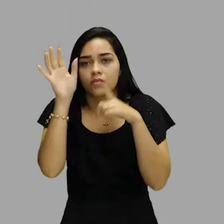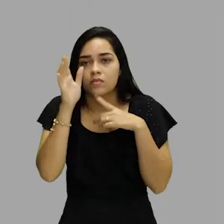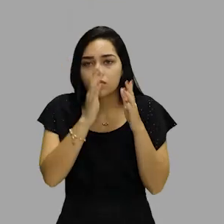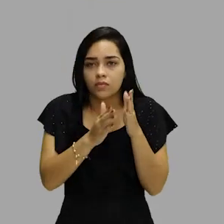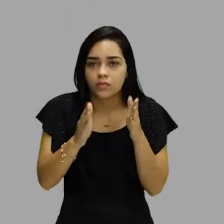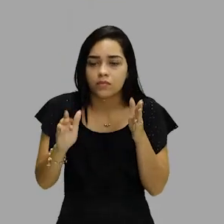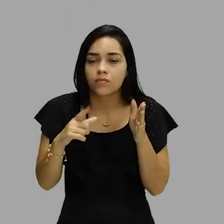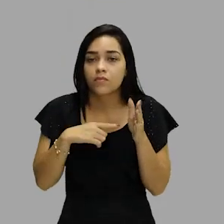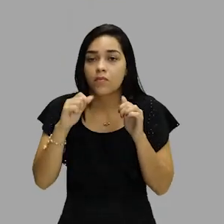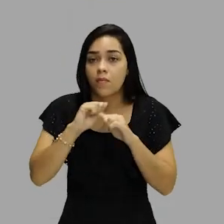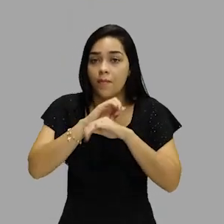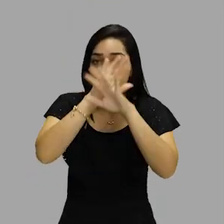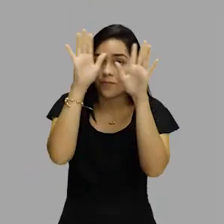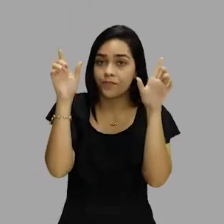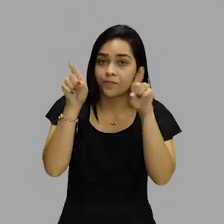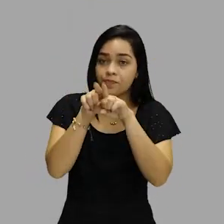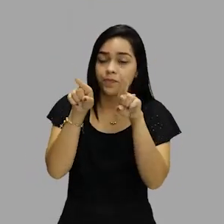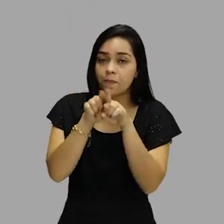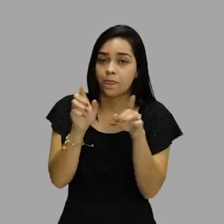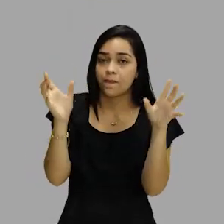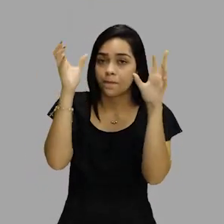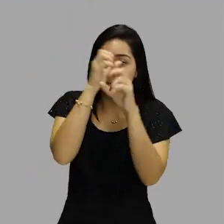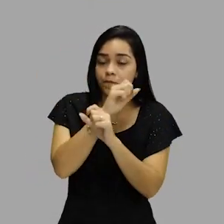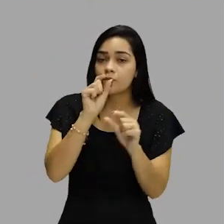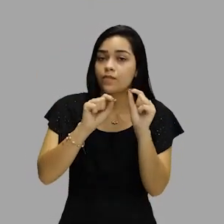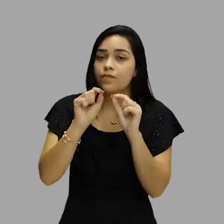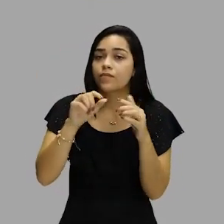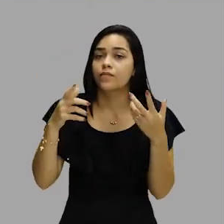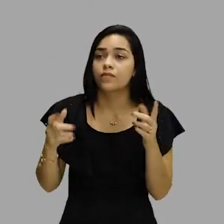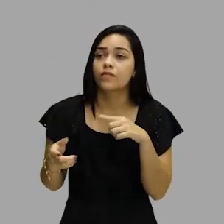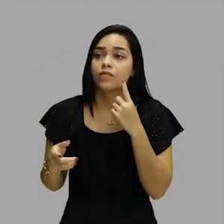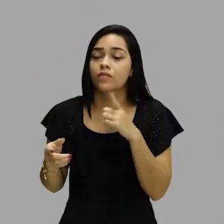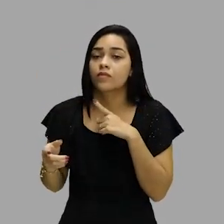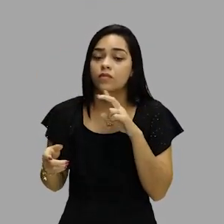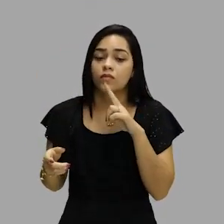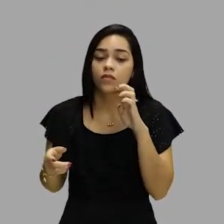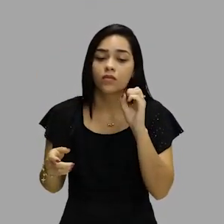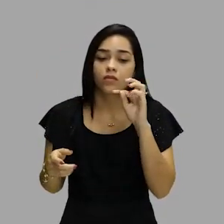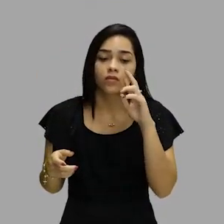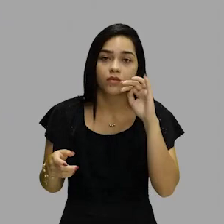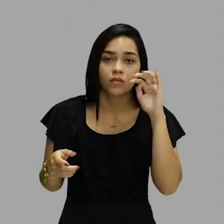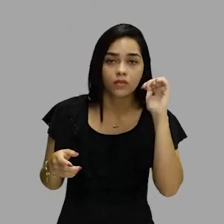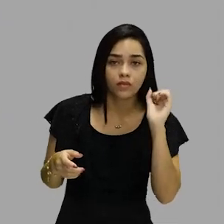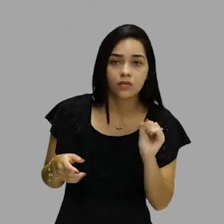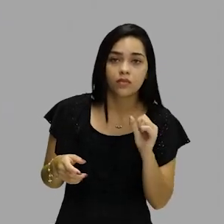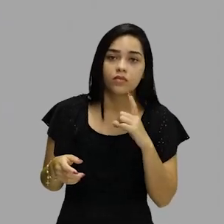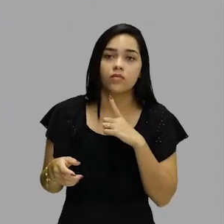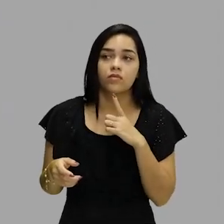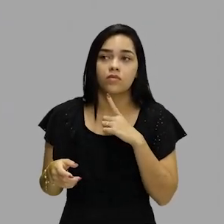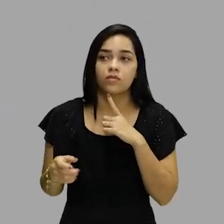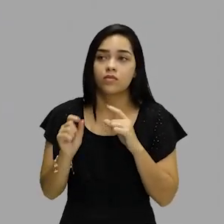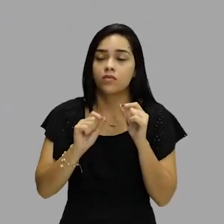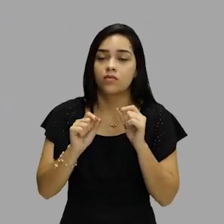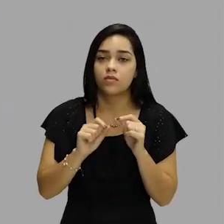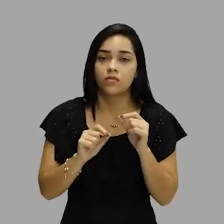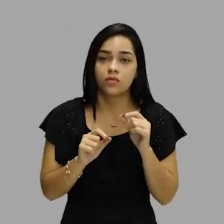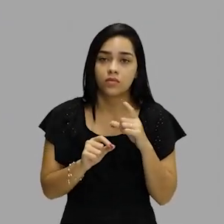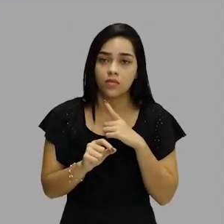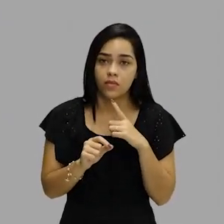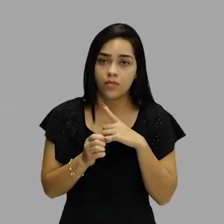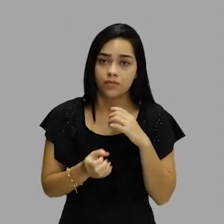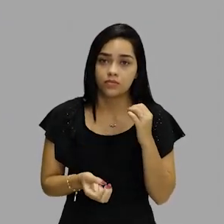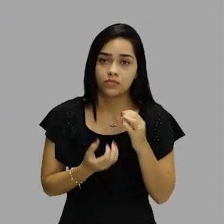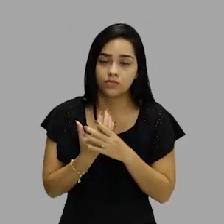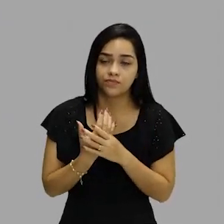Essas faixas claras e faixas escuras são o que a gente chama de estrias. Então, o tecido muscular que